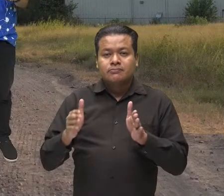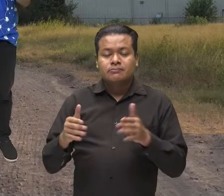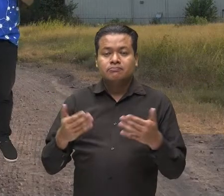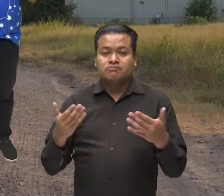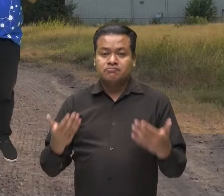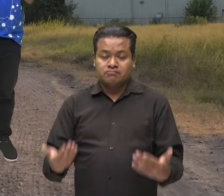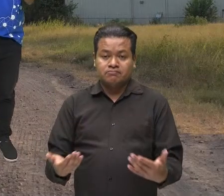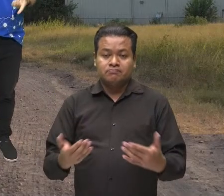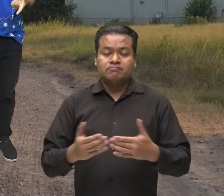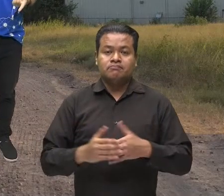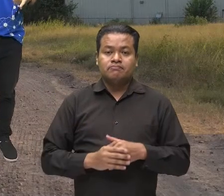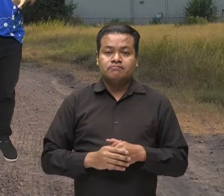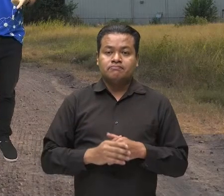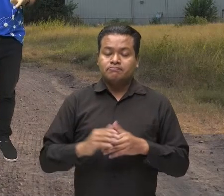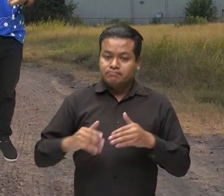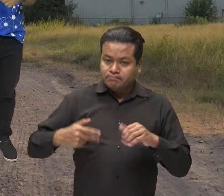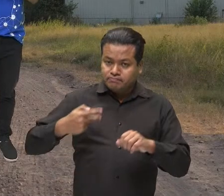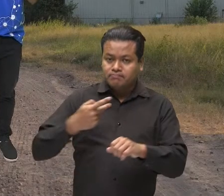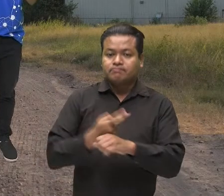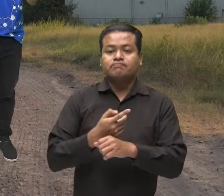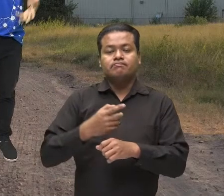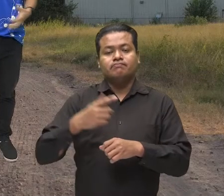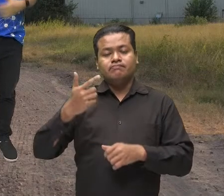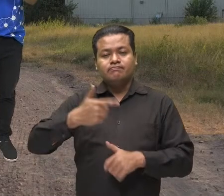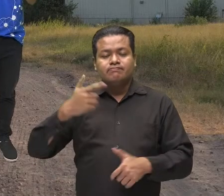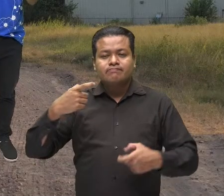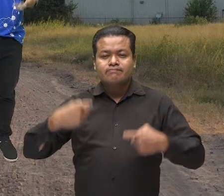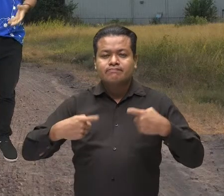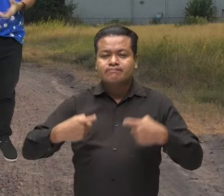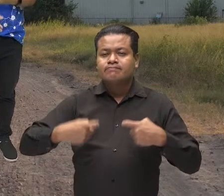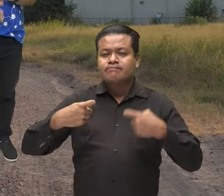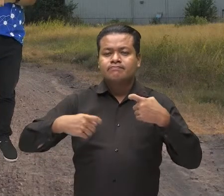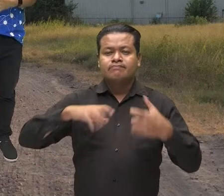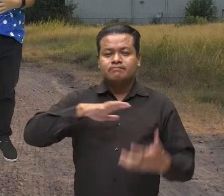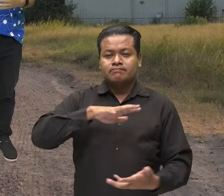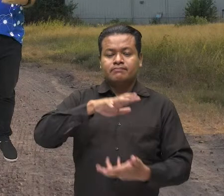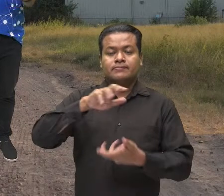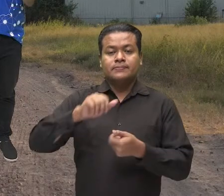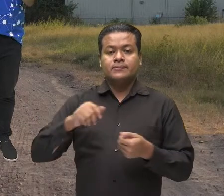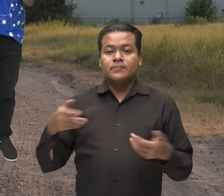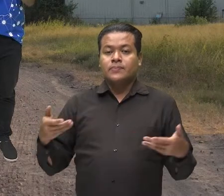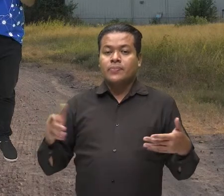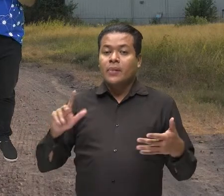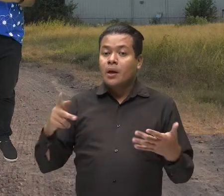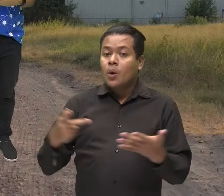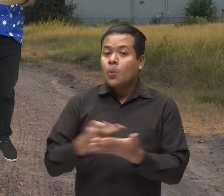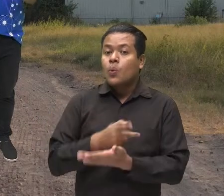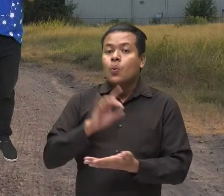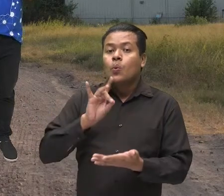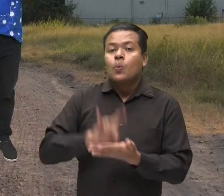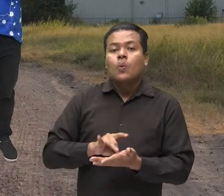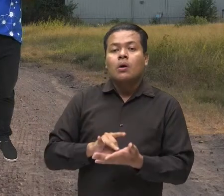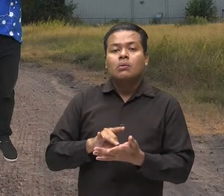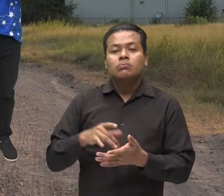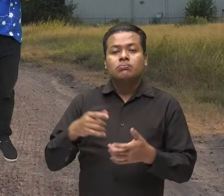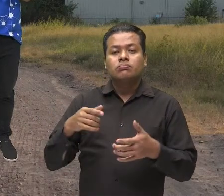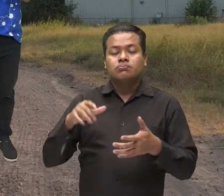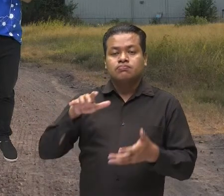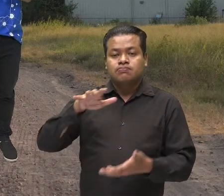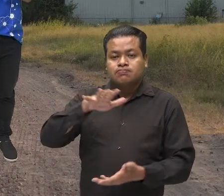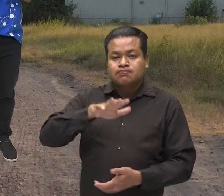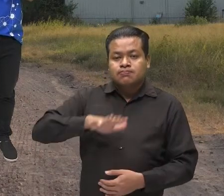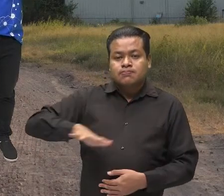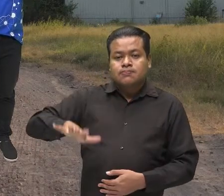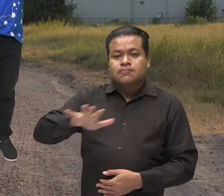né? Então, após a Segunda Guerra Mundial, que a Alemanha perdeu e tudo mais, então houve essa necessidade, né? Esse território que a gente conhece